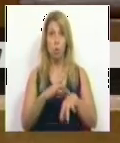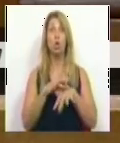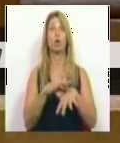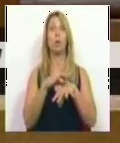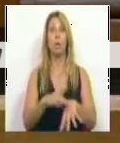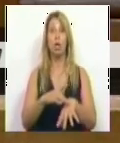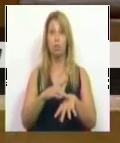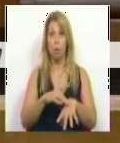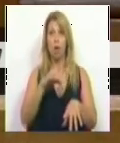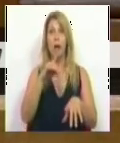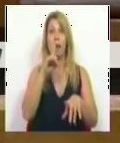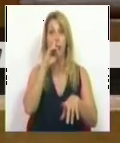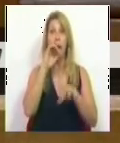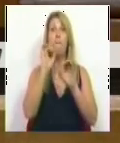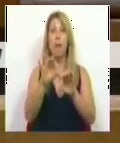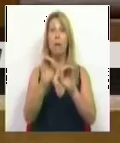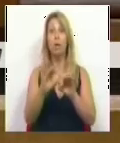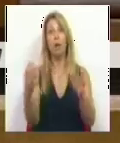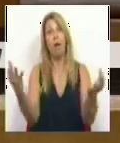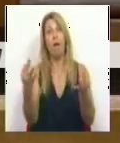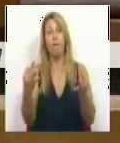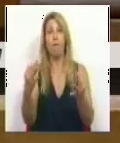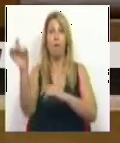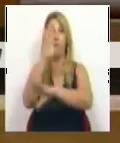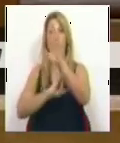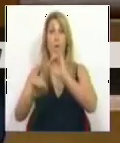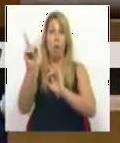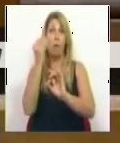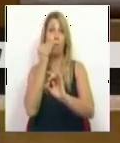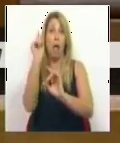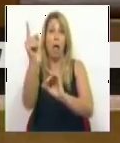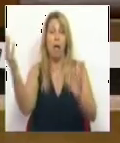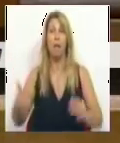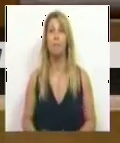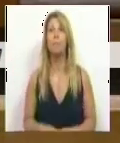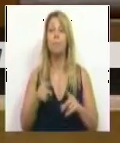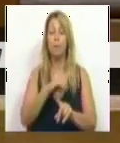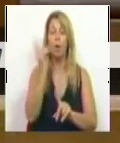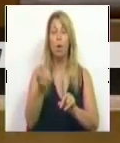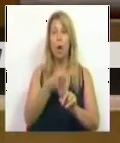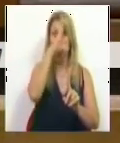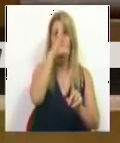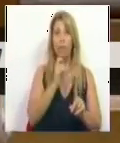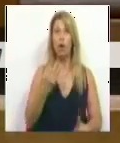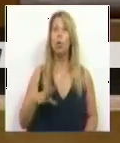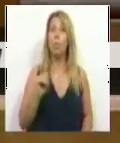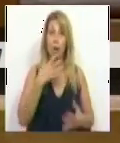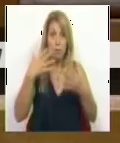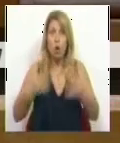mentira é a Europa realmente existente. Este ano de governação do Partido Socialista